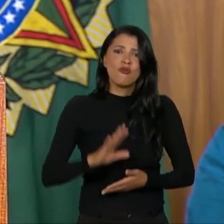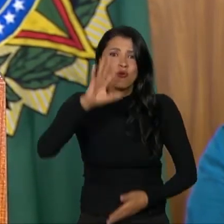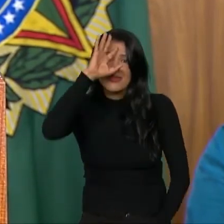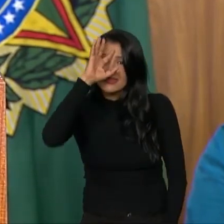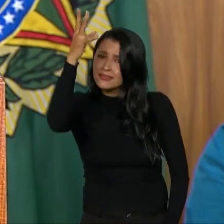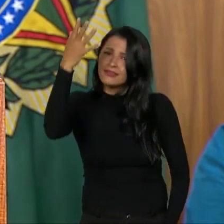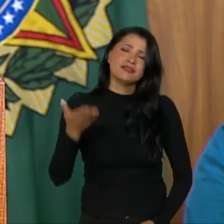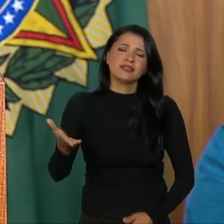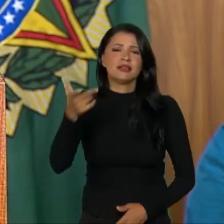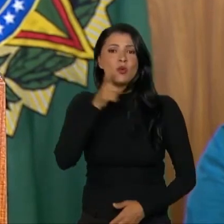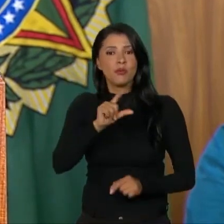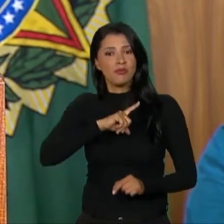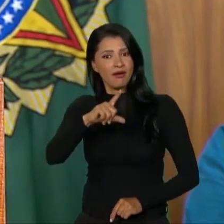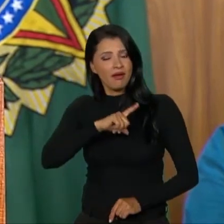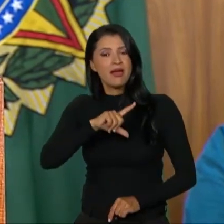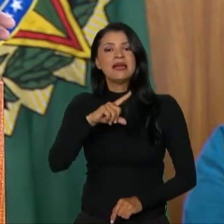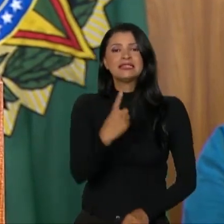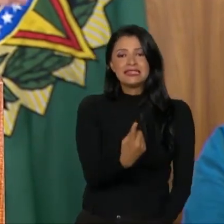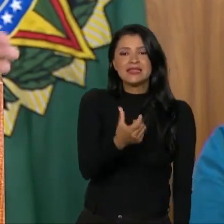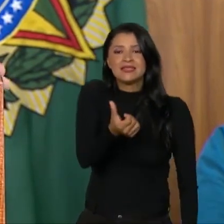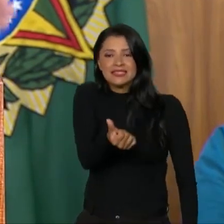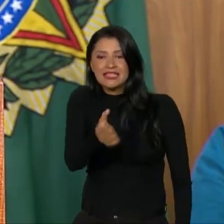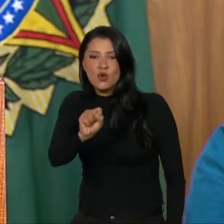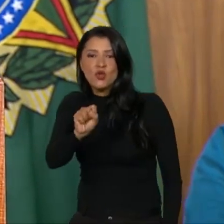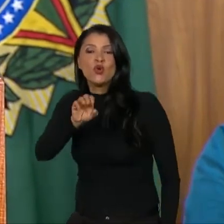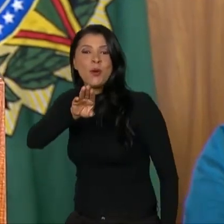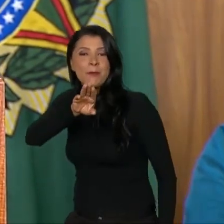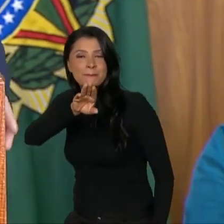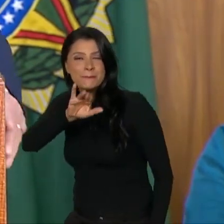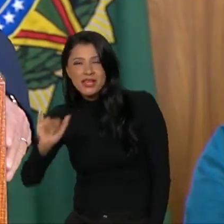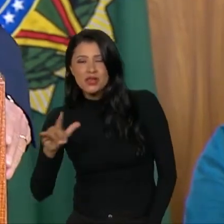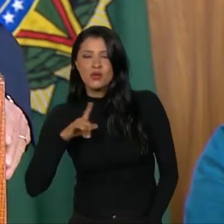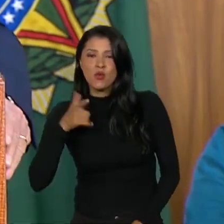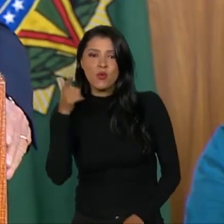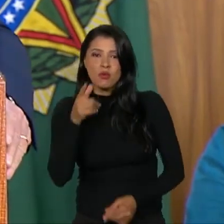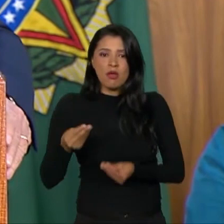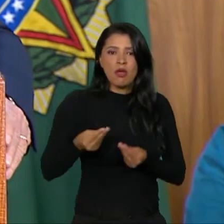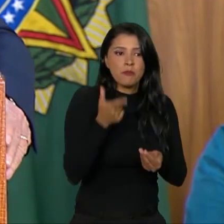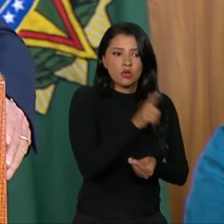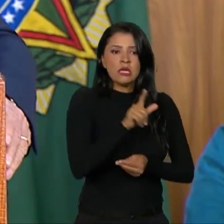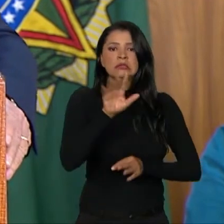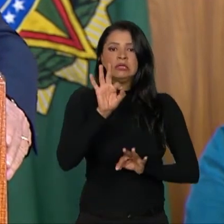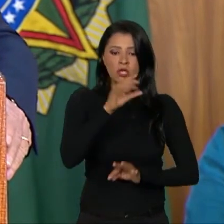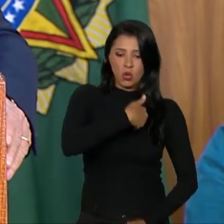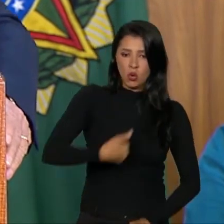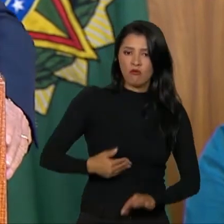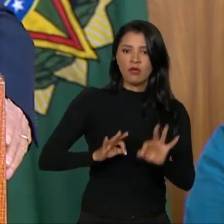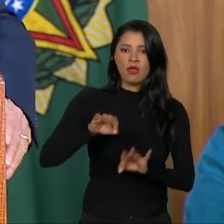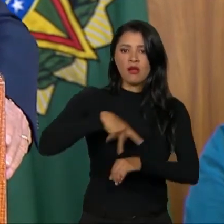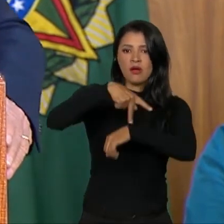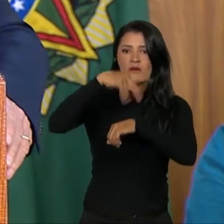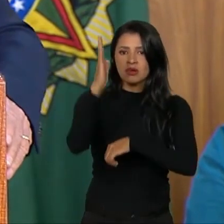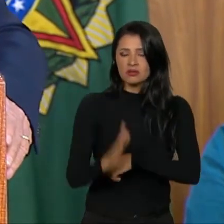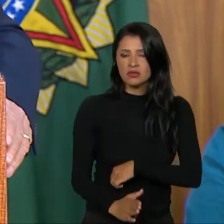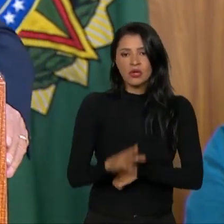decisão para colocar 168 bilhões para que a gente pudesse governar esse país. Porque